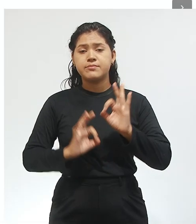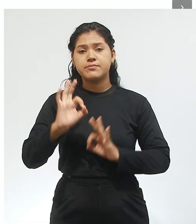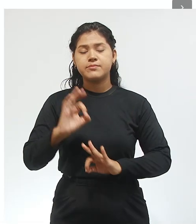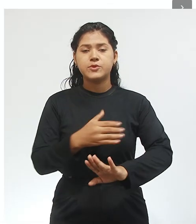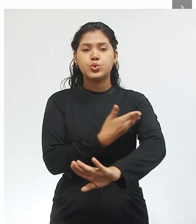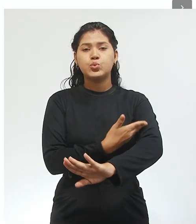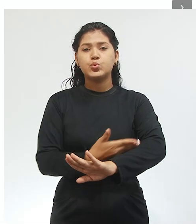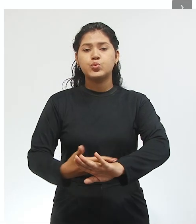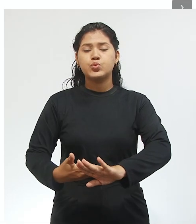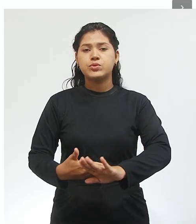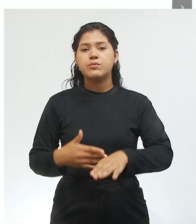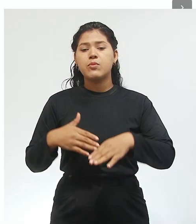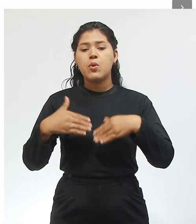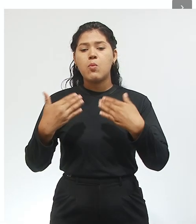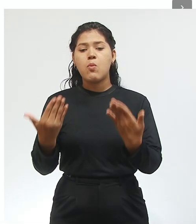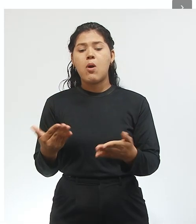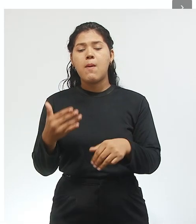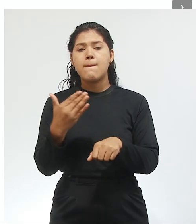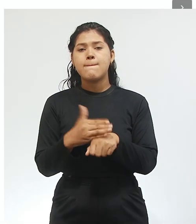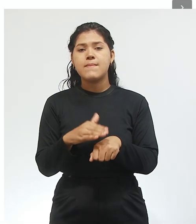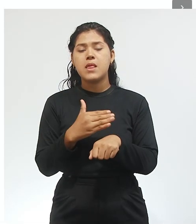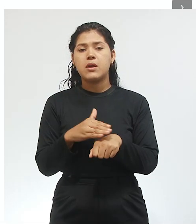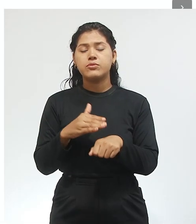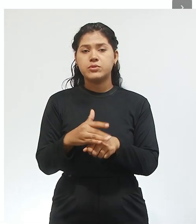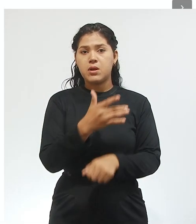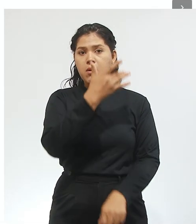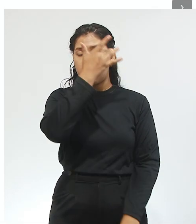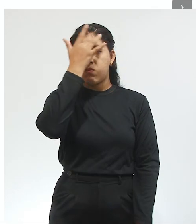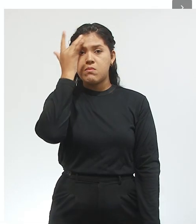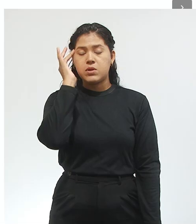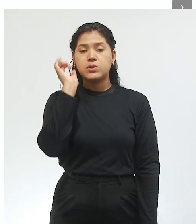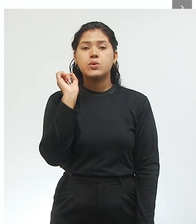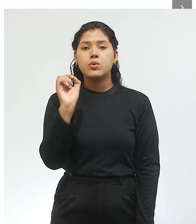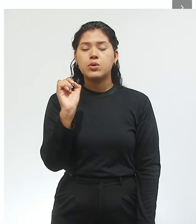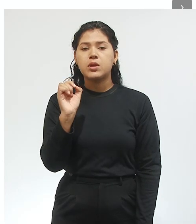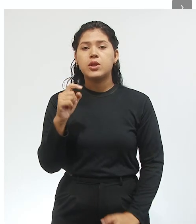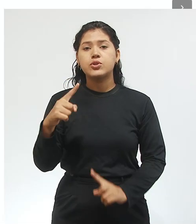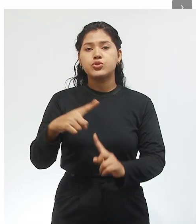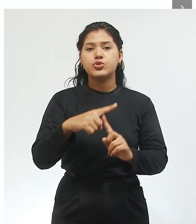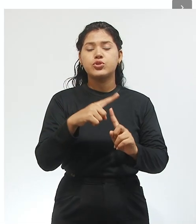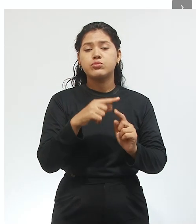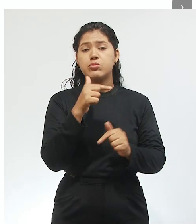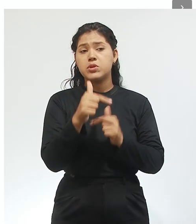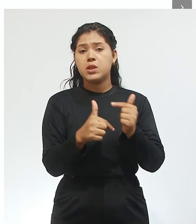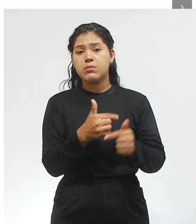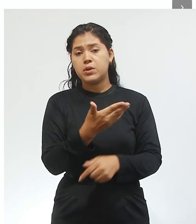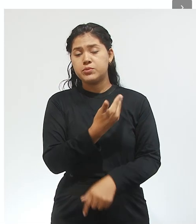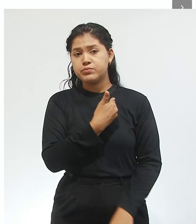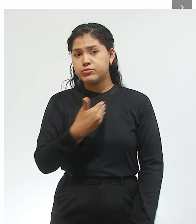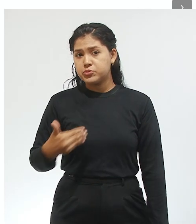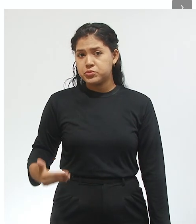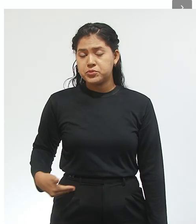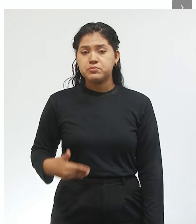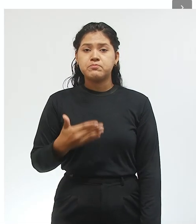comportamental já qual é a atitude que aquela pessoa tem em relação àquele serviço oferecido, né?